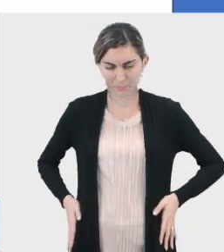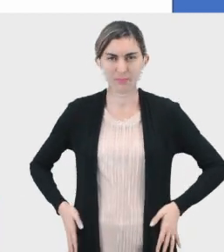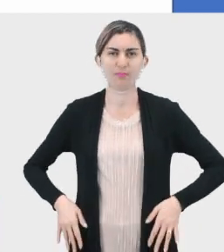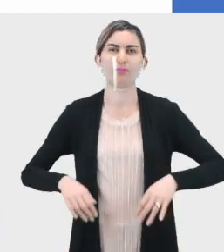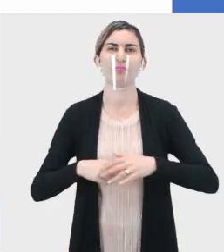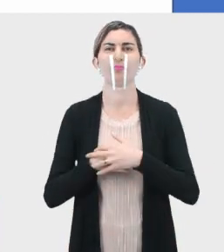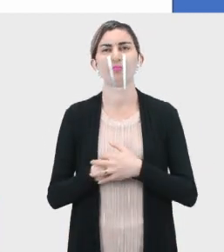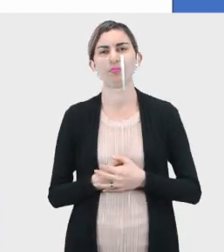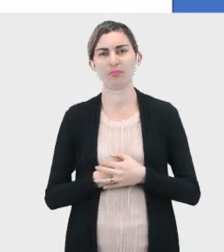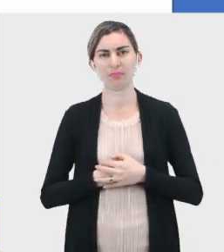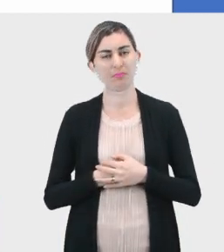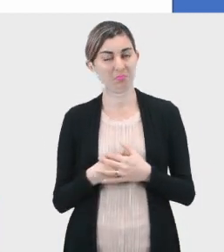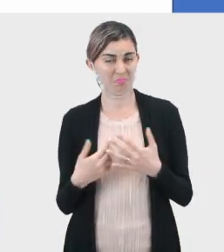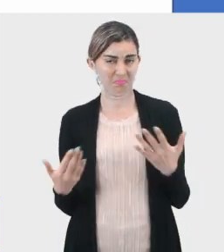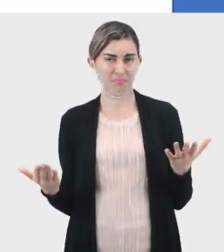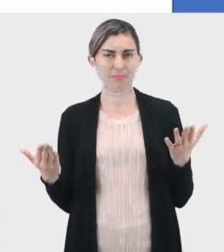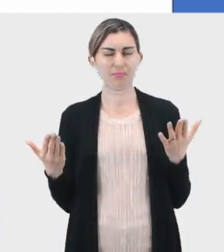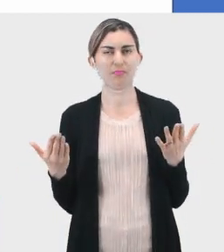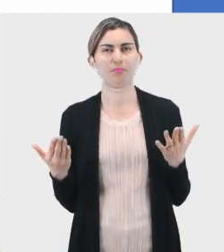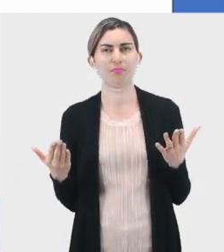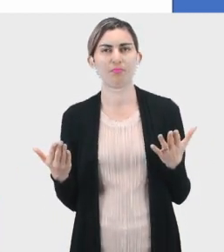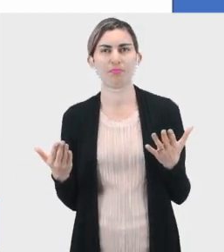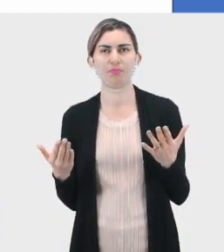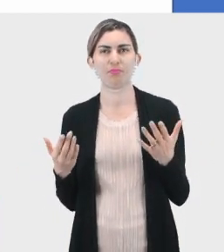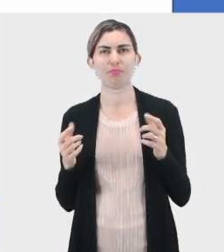quadris. Lips,